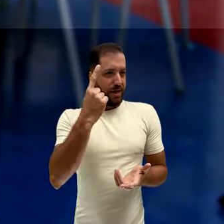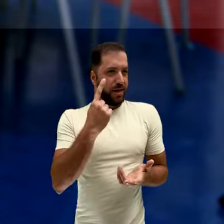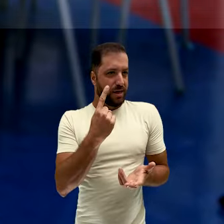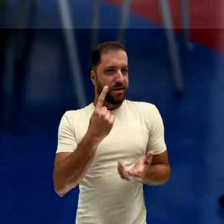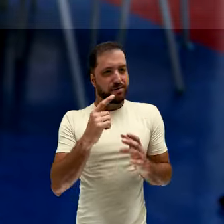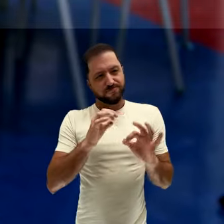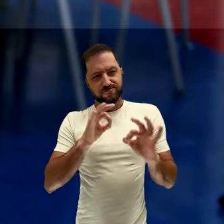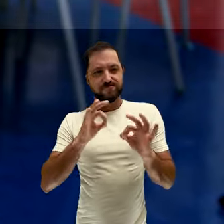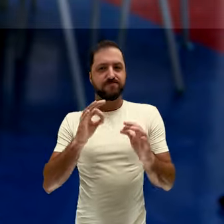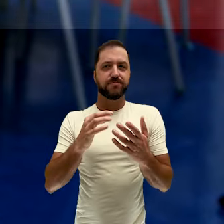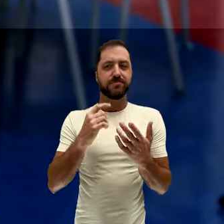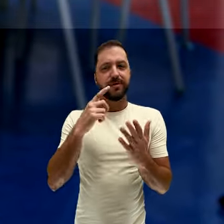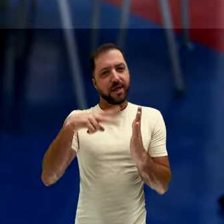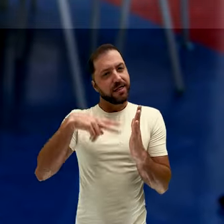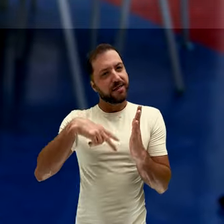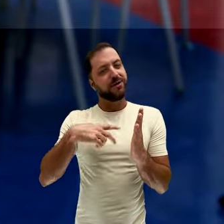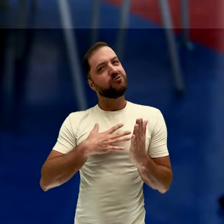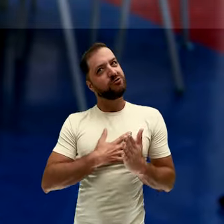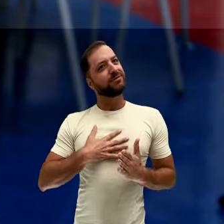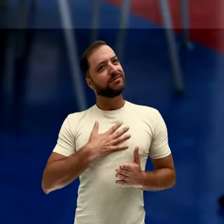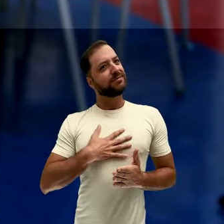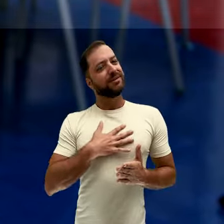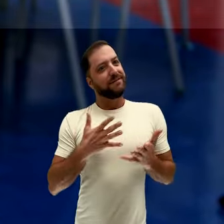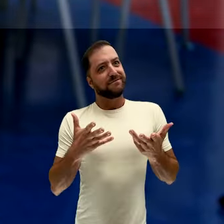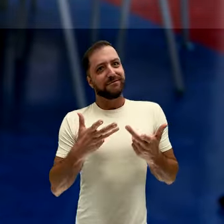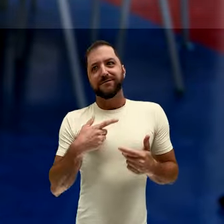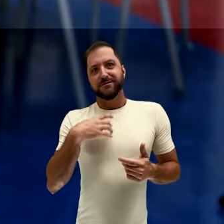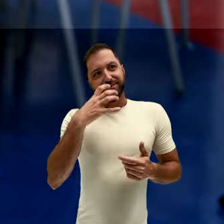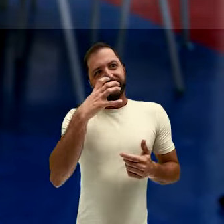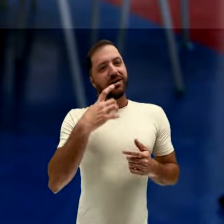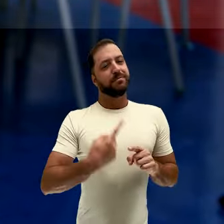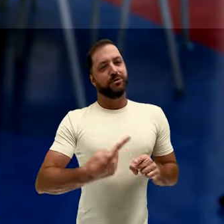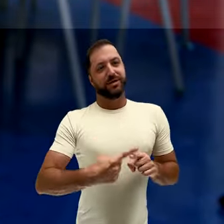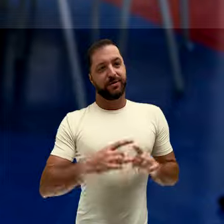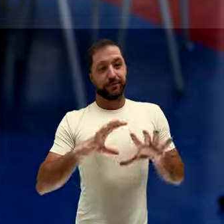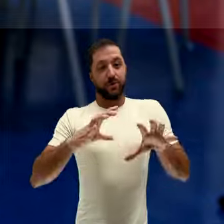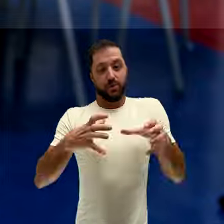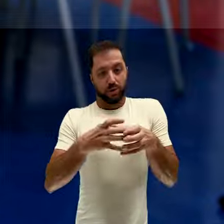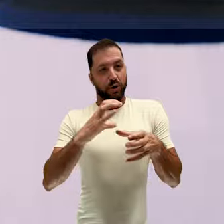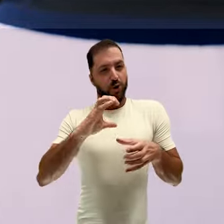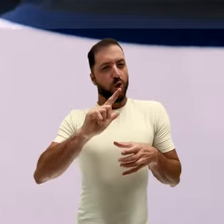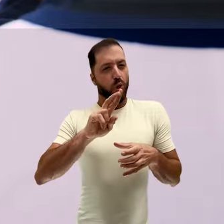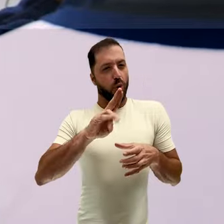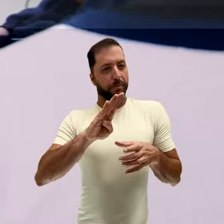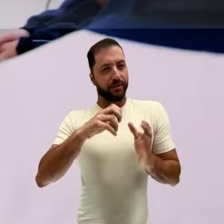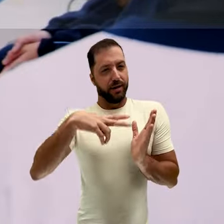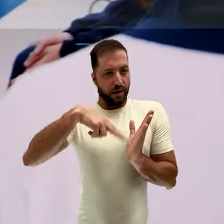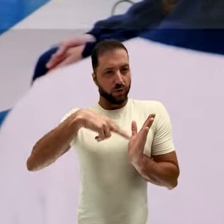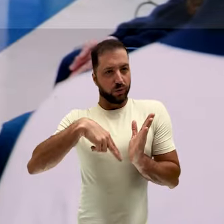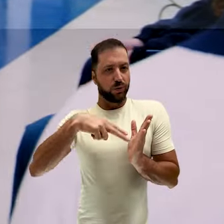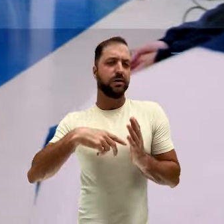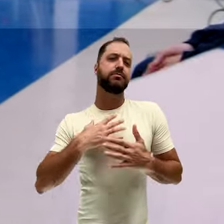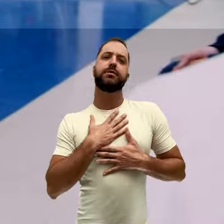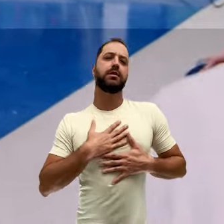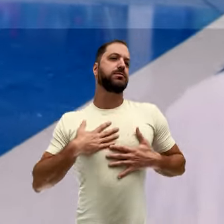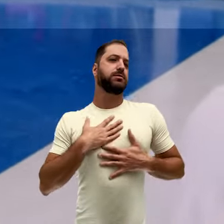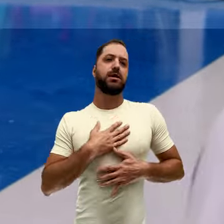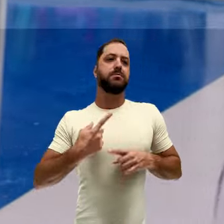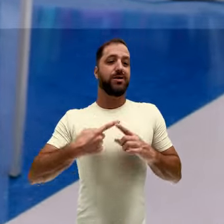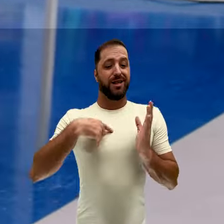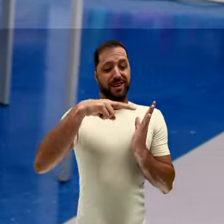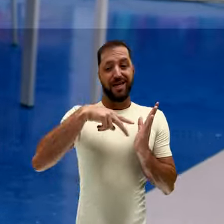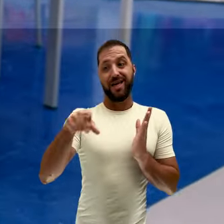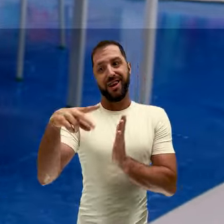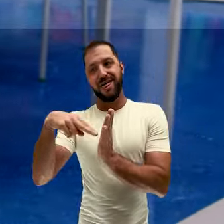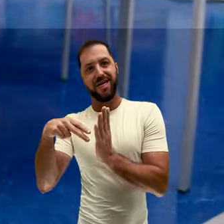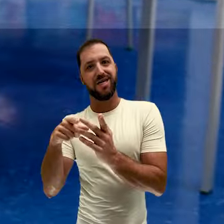nos foi apresentada me encantou imediatamente, né? Porque o Clube de Leitura é um prazer ler junto,